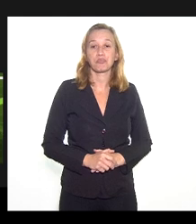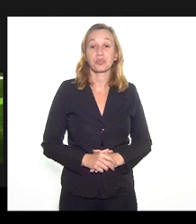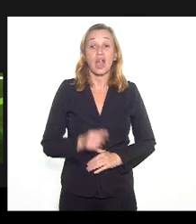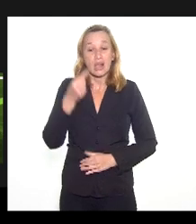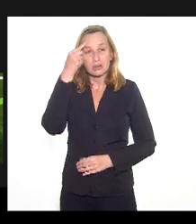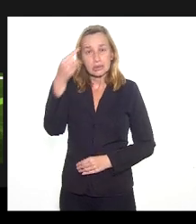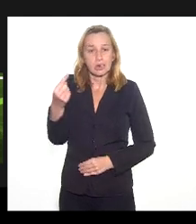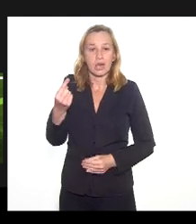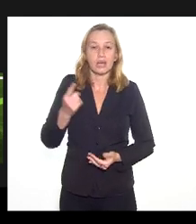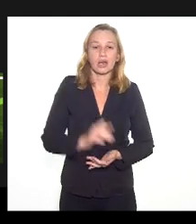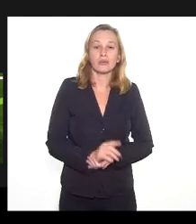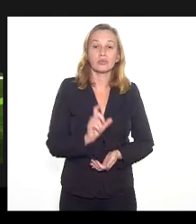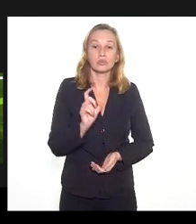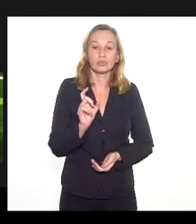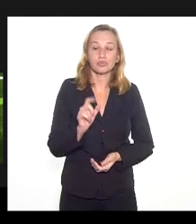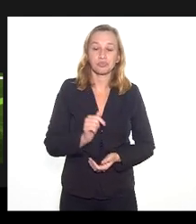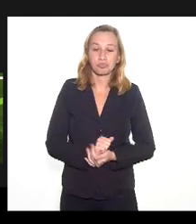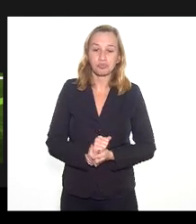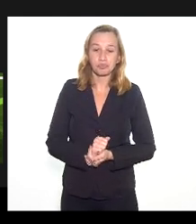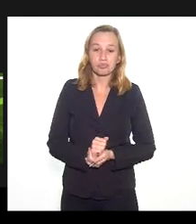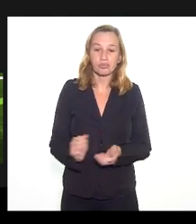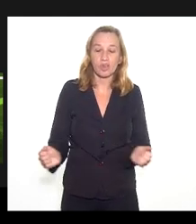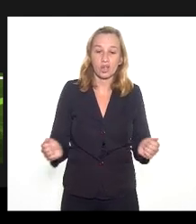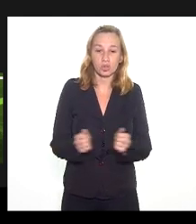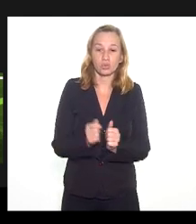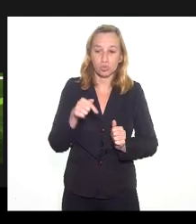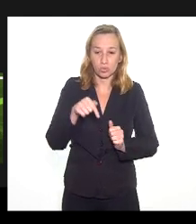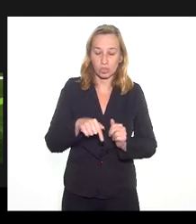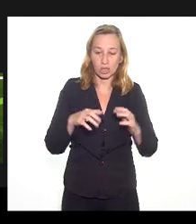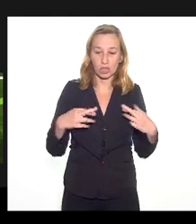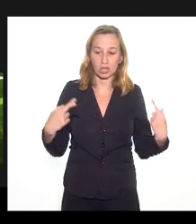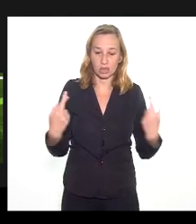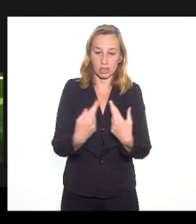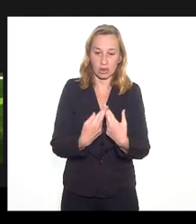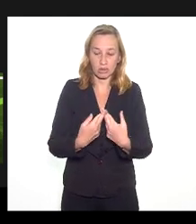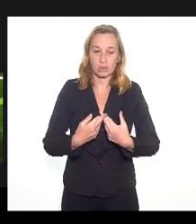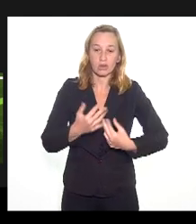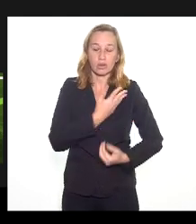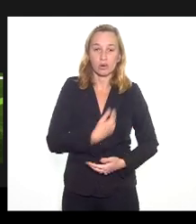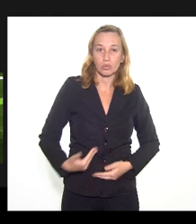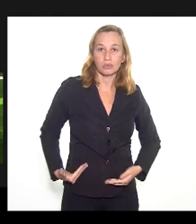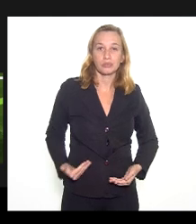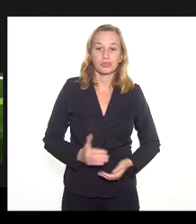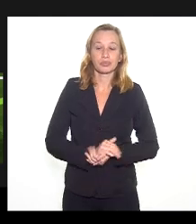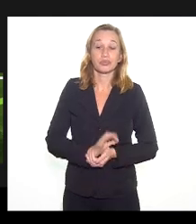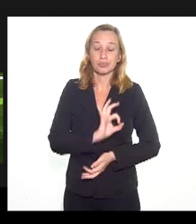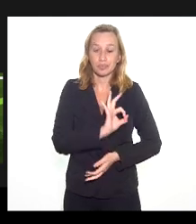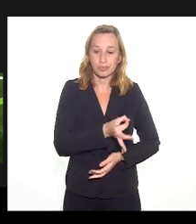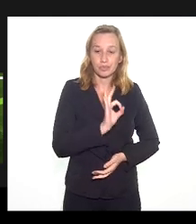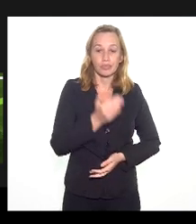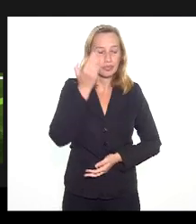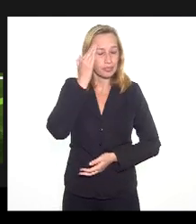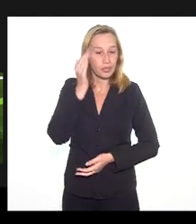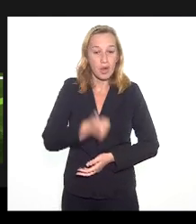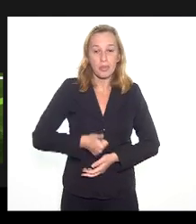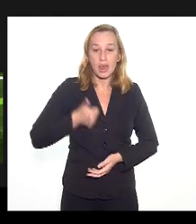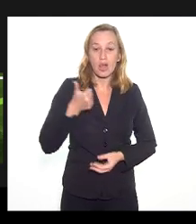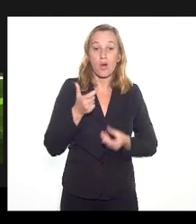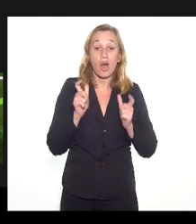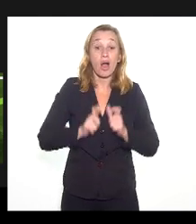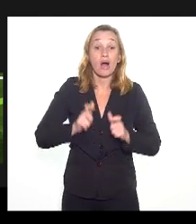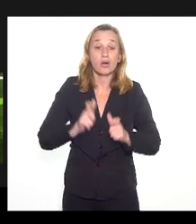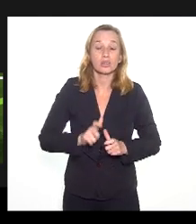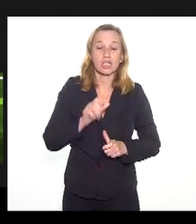ideia de compor aqui essa, de participar hoje com vocês dessa audiência pública, é justamente para entender melhor aonde a